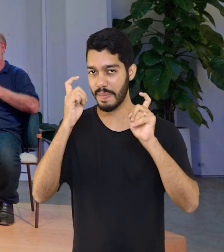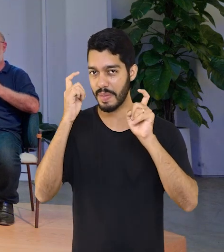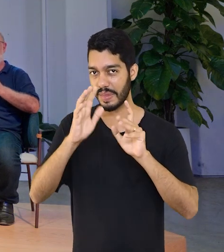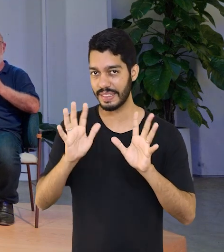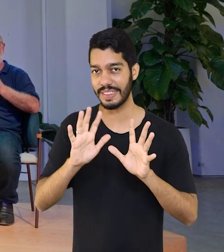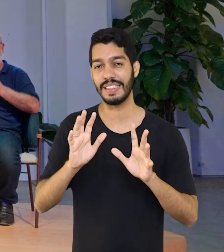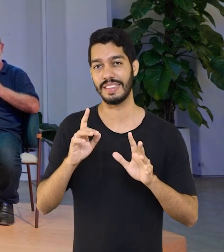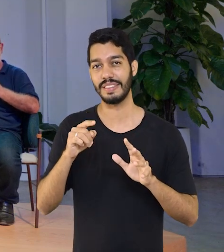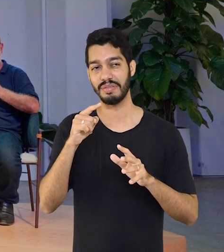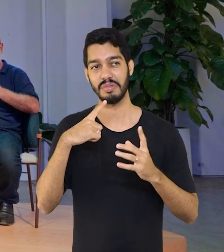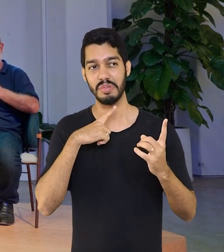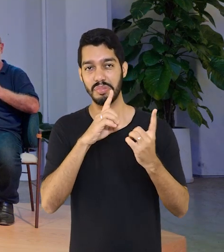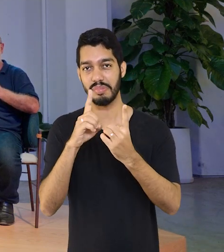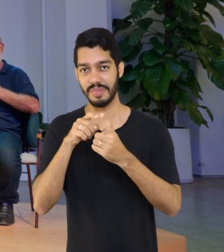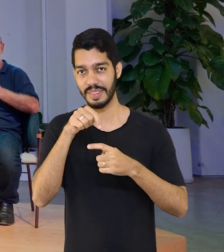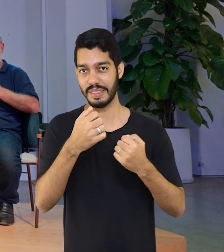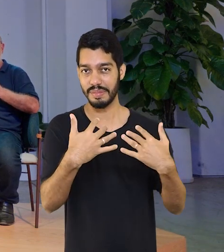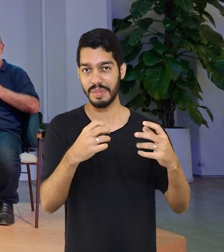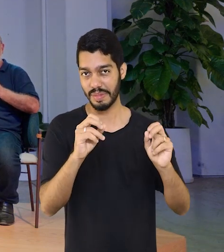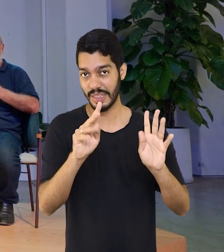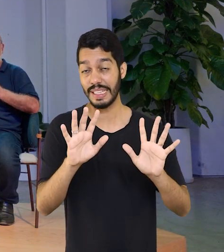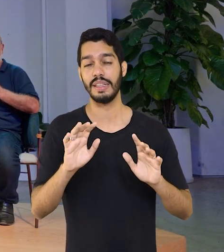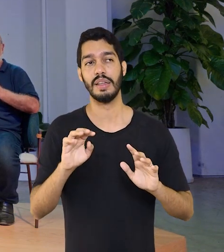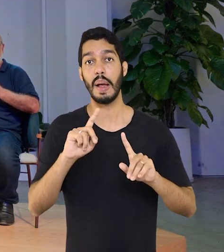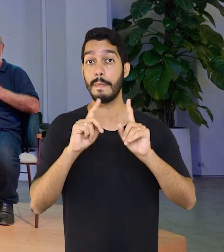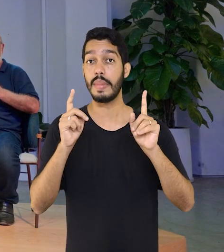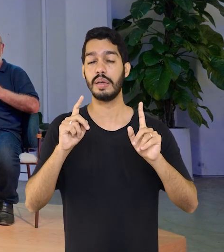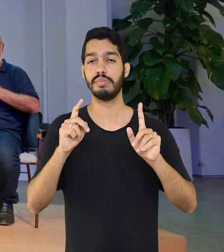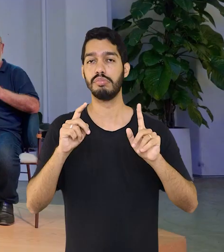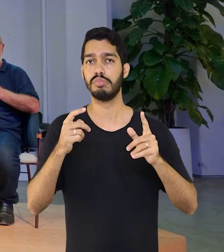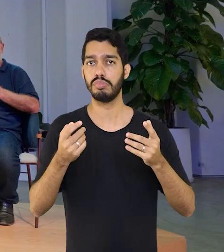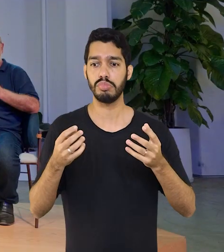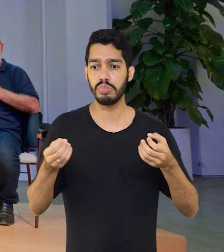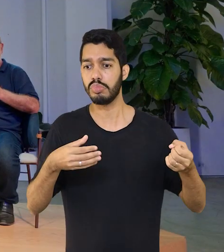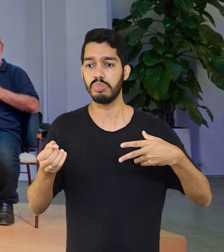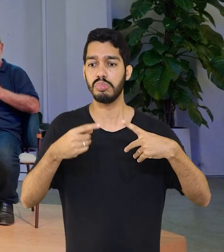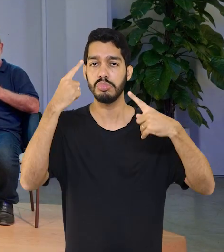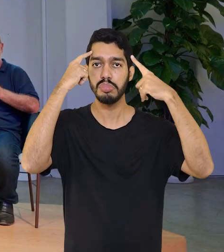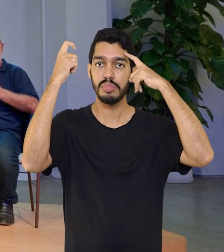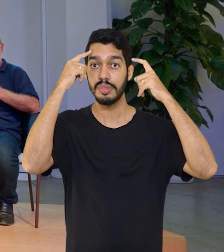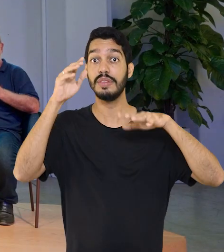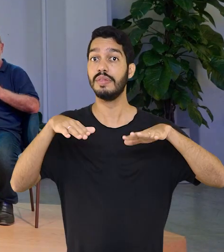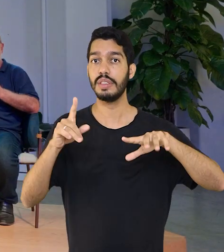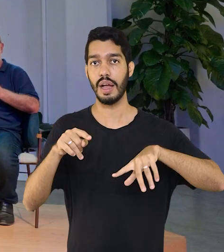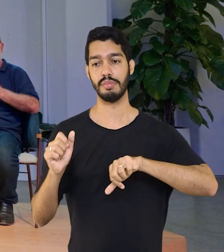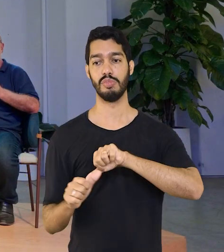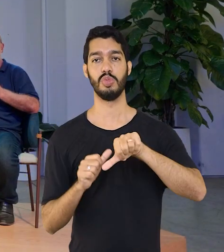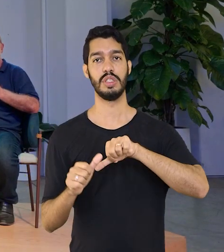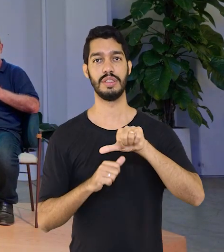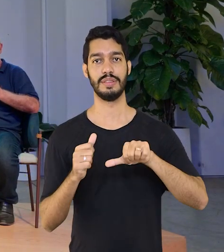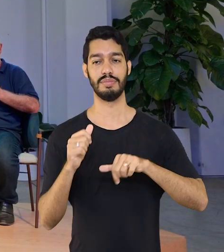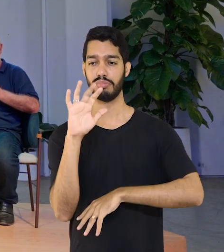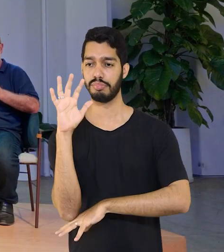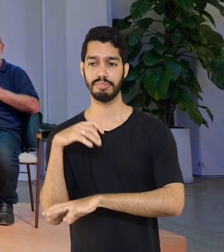certeza que você vai atender nossas expectativas e tal, que a inovação, muitas vezes, é uma mudança de natureza